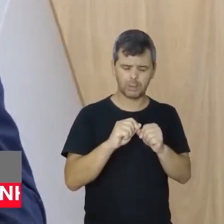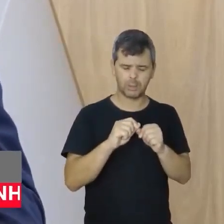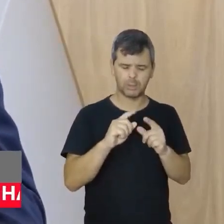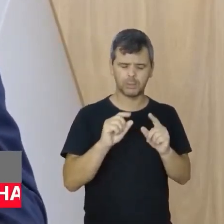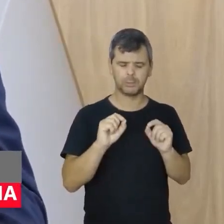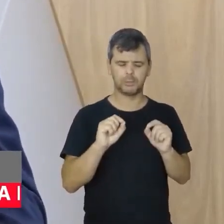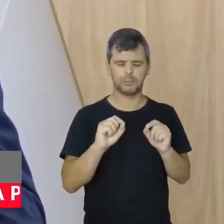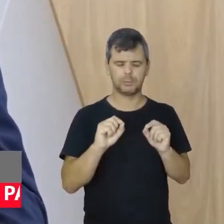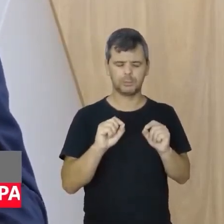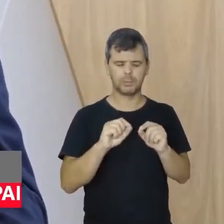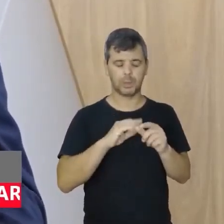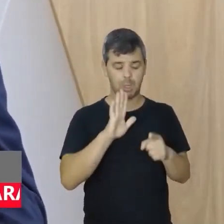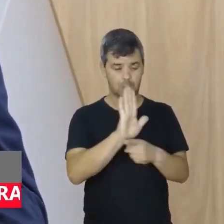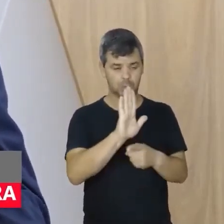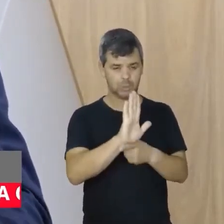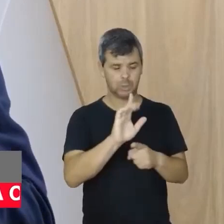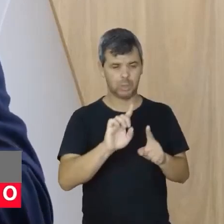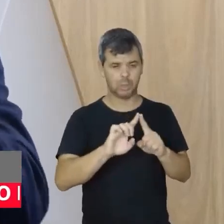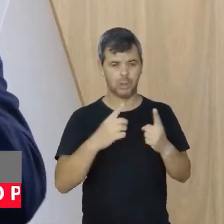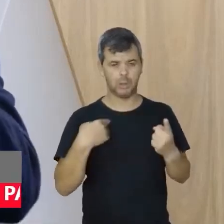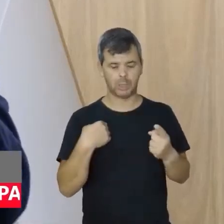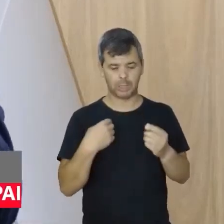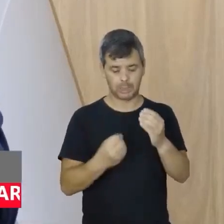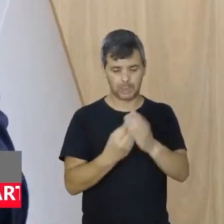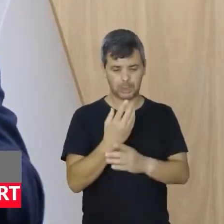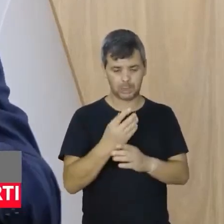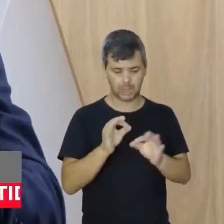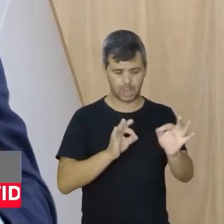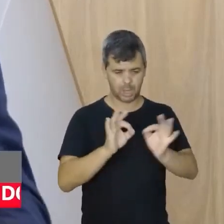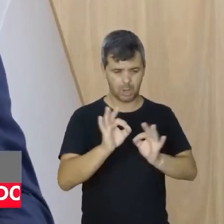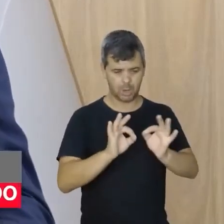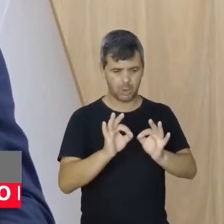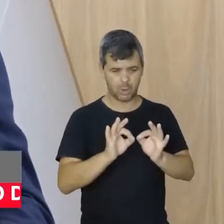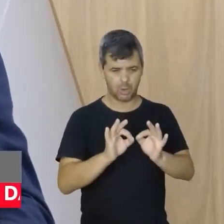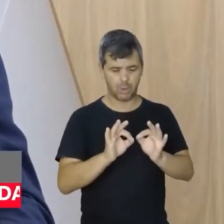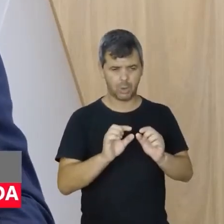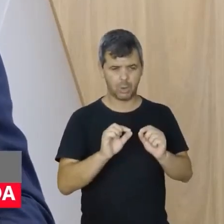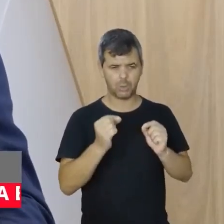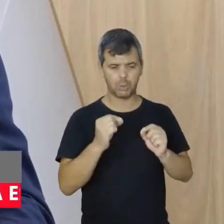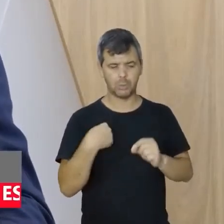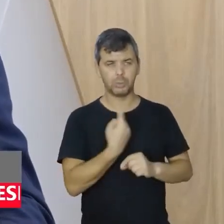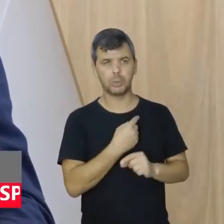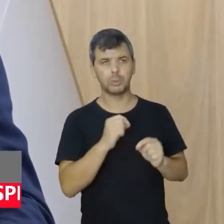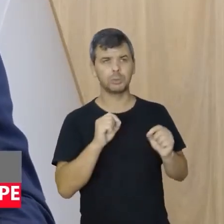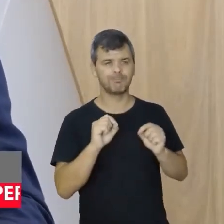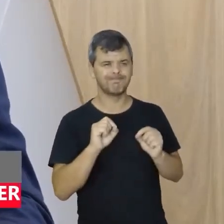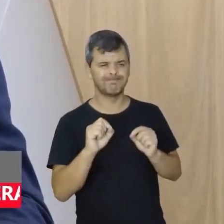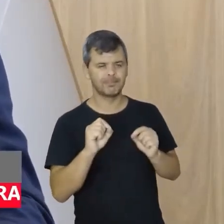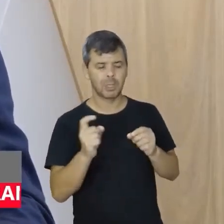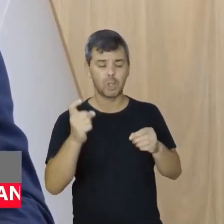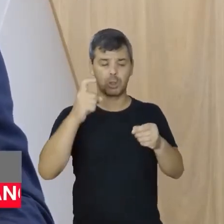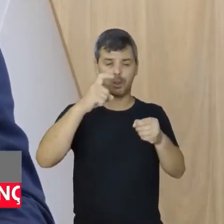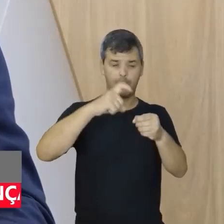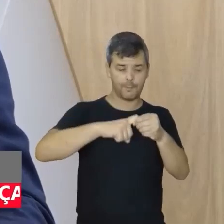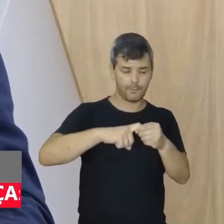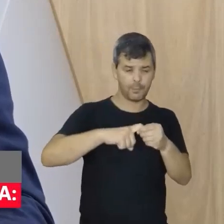que ajudou fomentar e organizar nossa